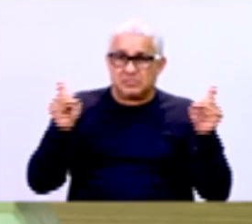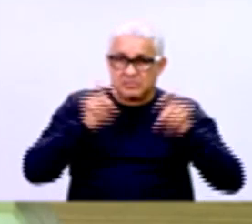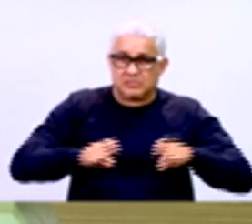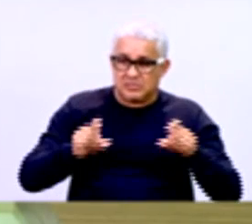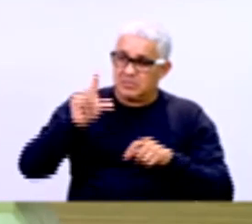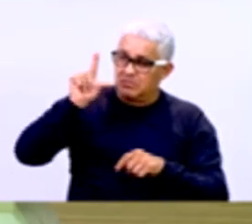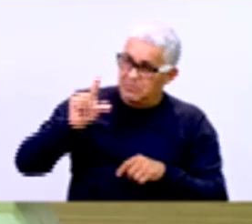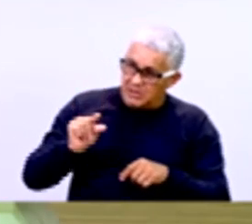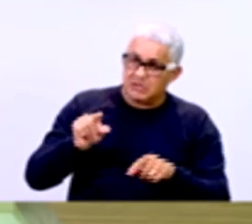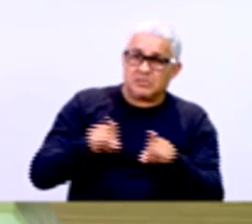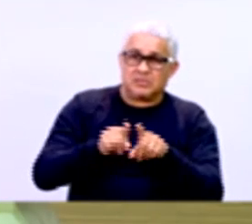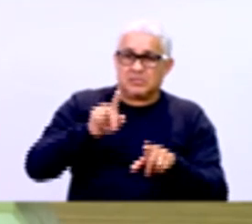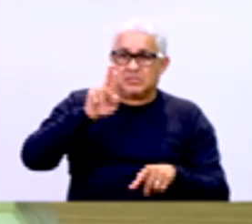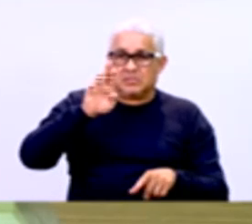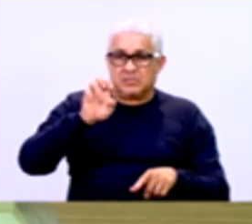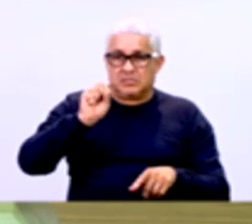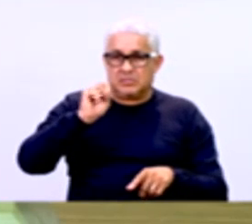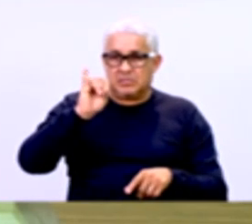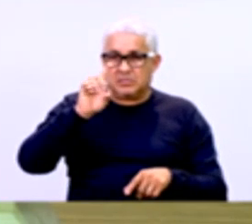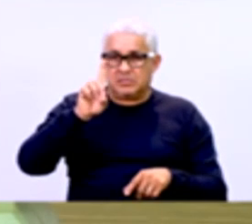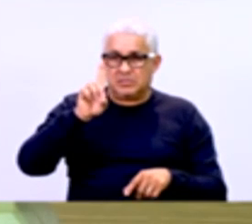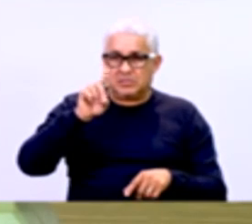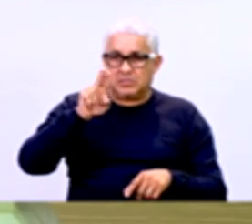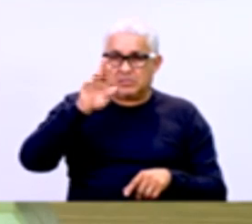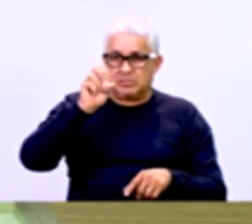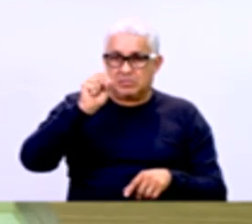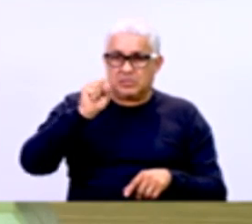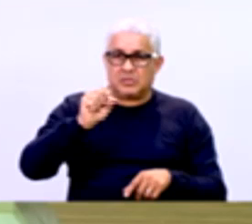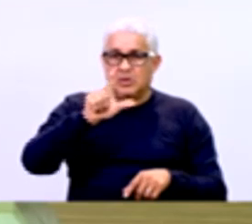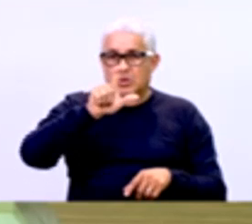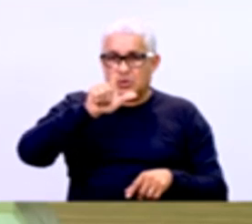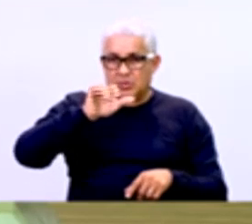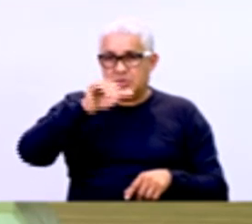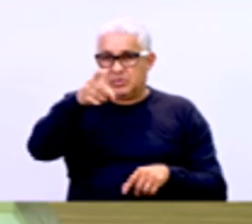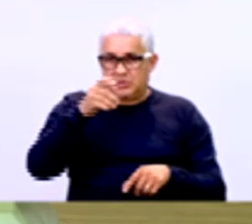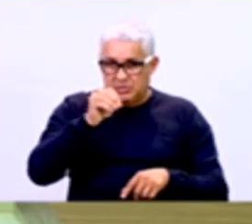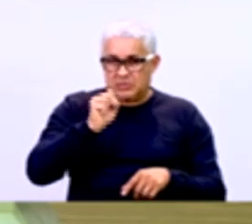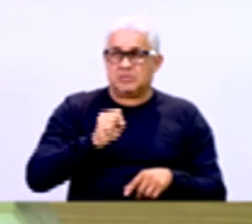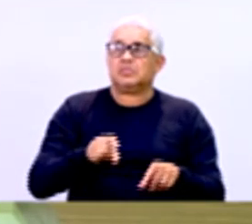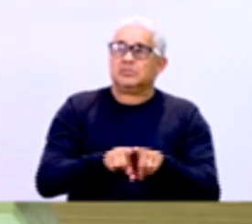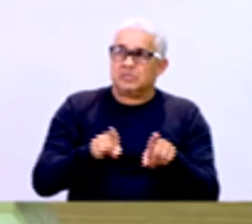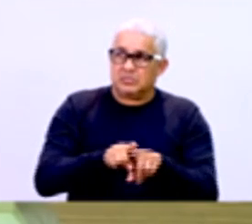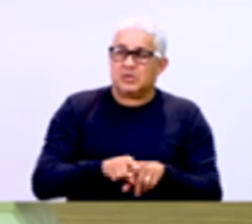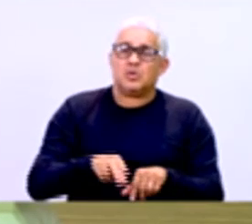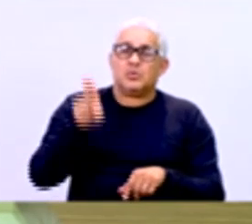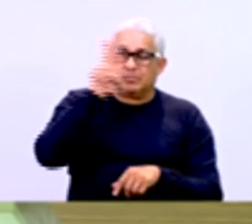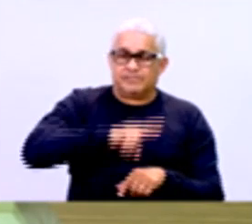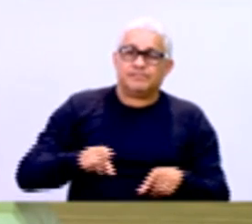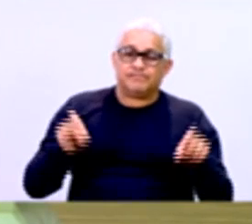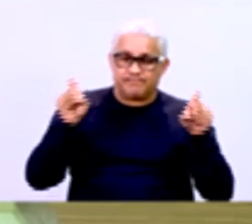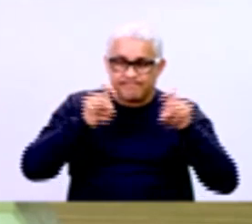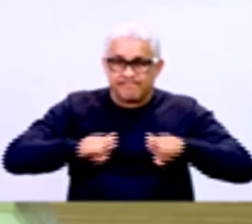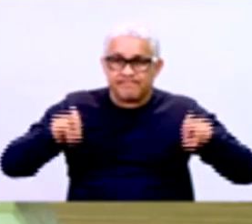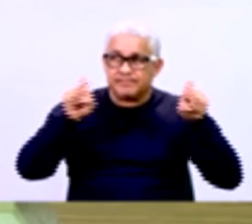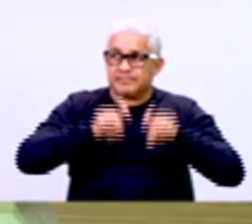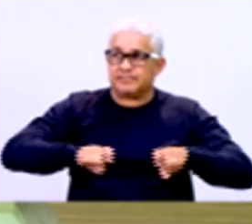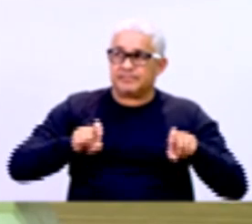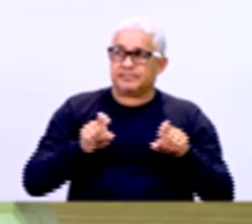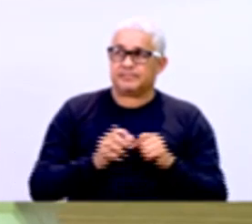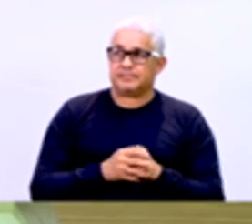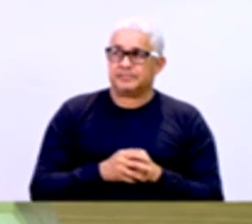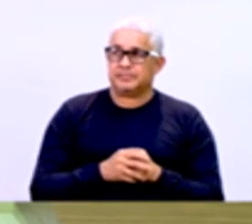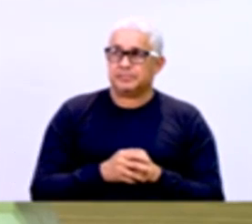resíduos. Também aquele fato de você utilizar o computador de forma mais